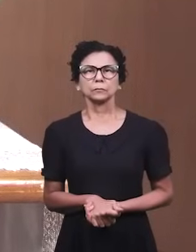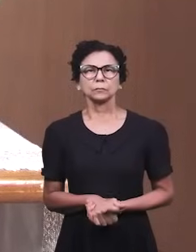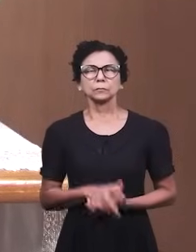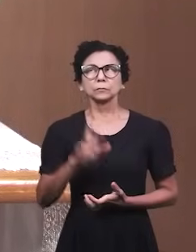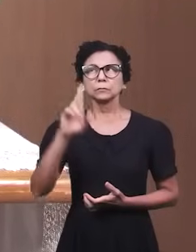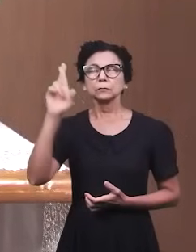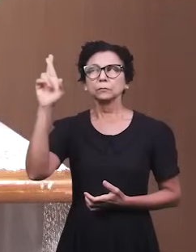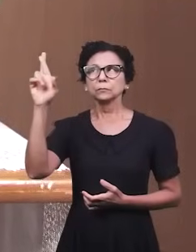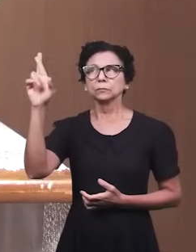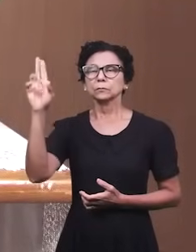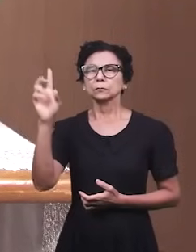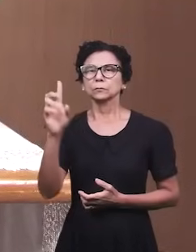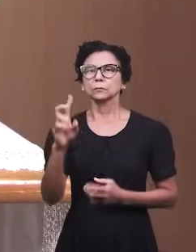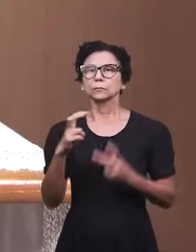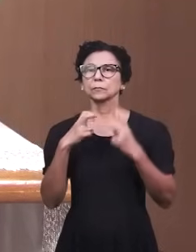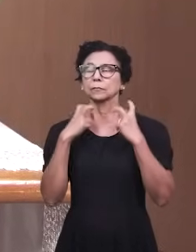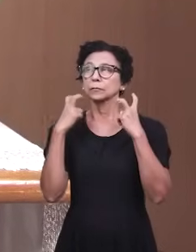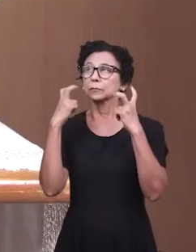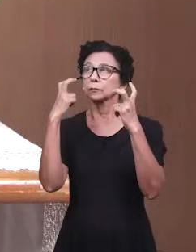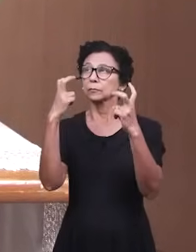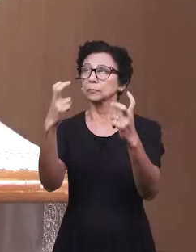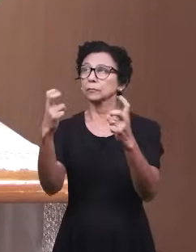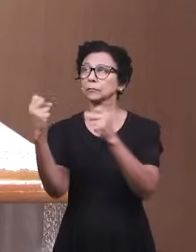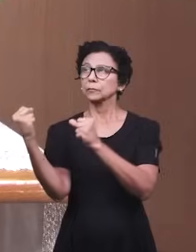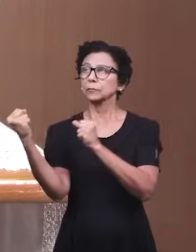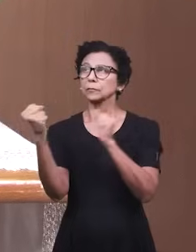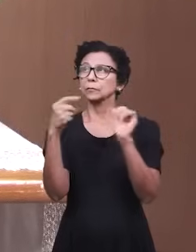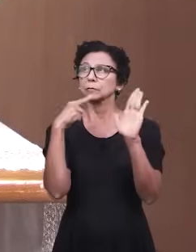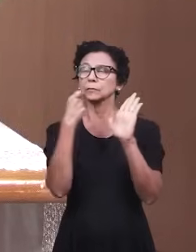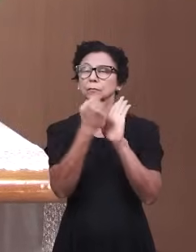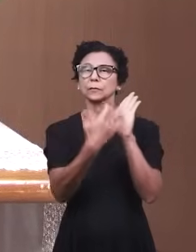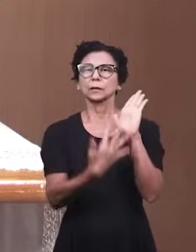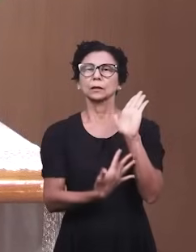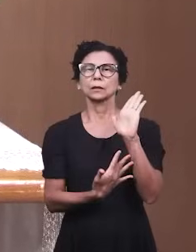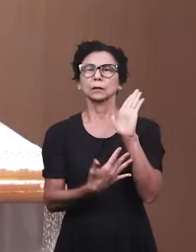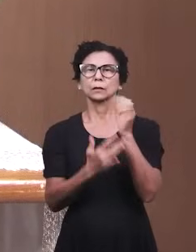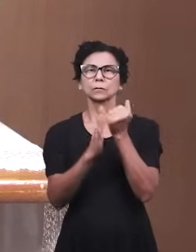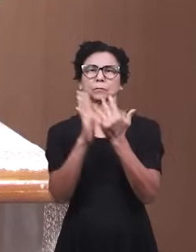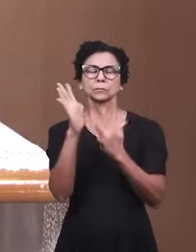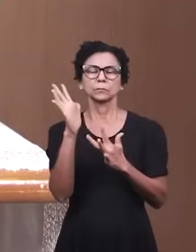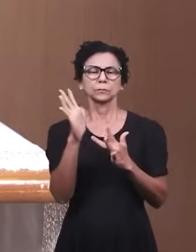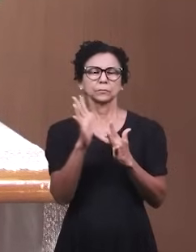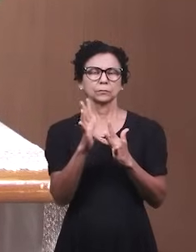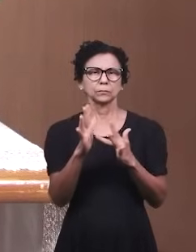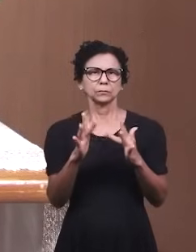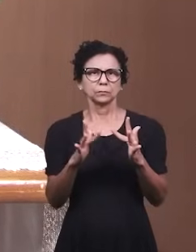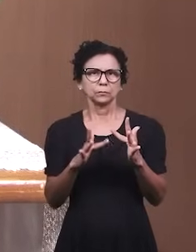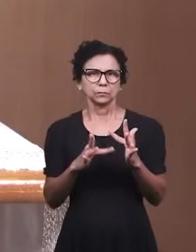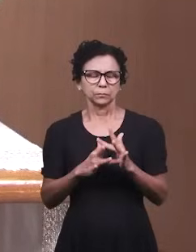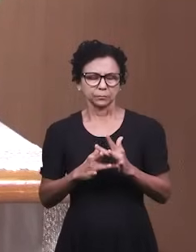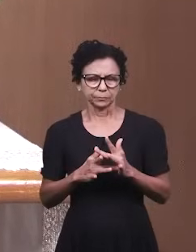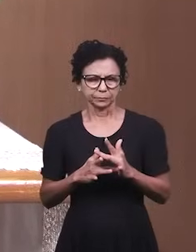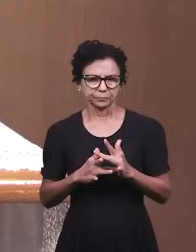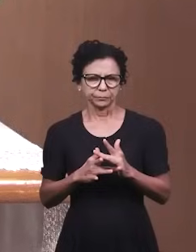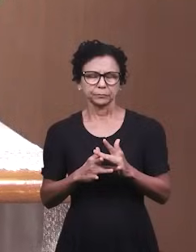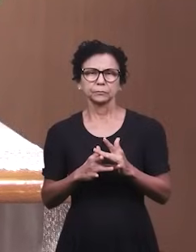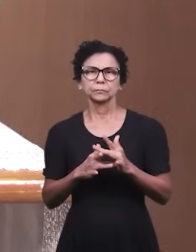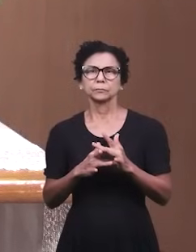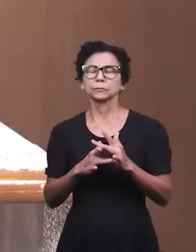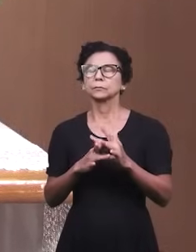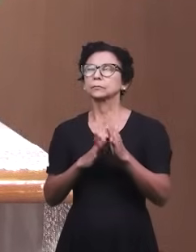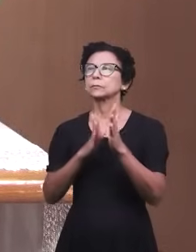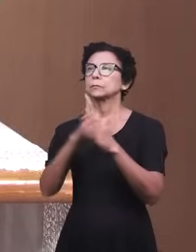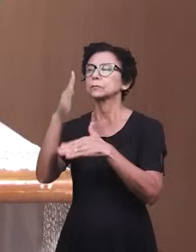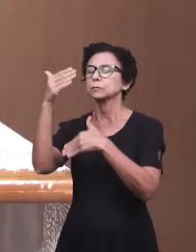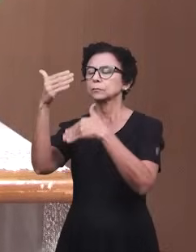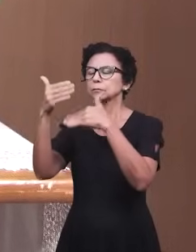Senhor Deus, clamamos pelo poder que há no sangue de Jesus. Estamos, Senhor, diante da Tua